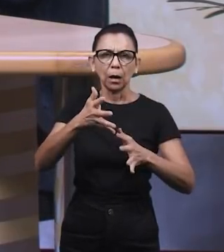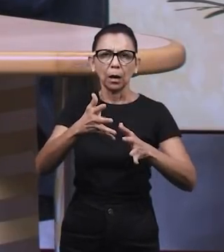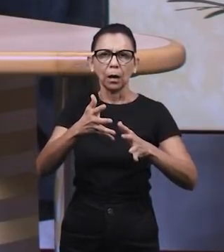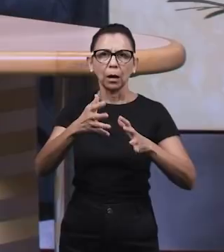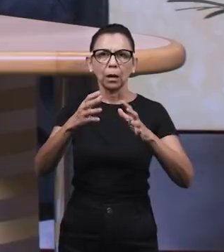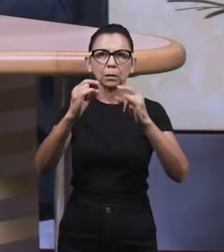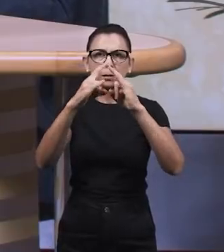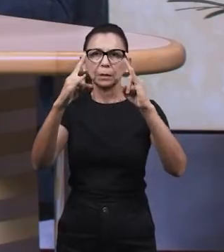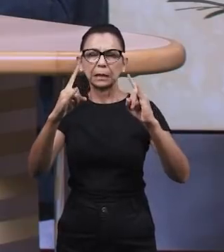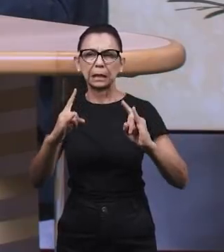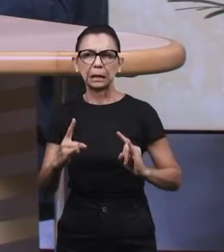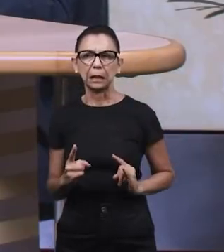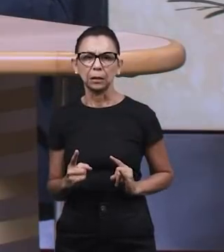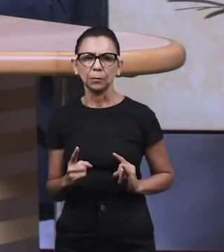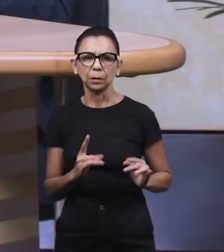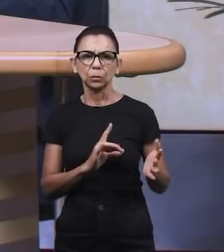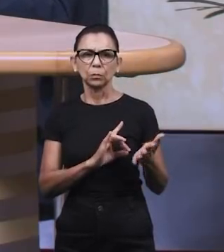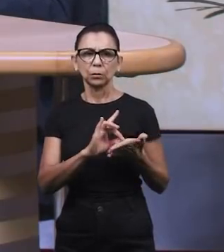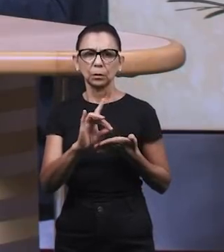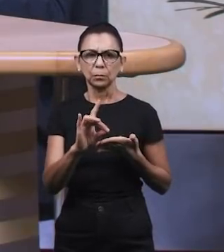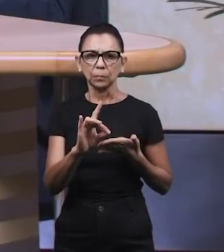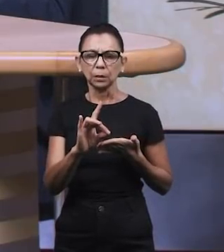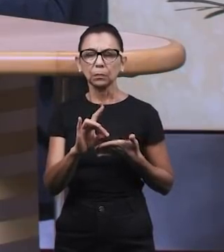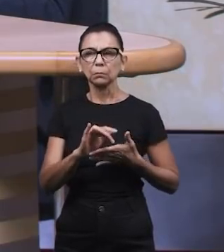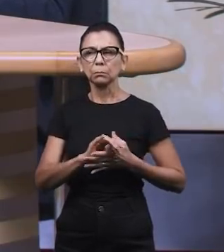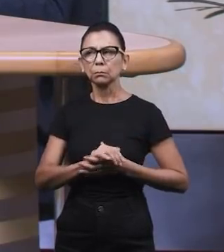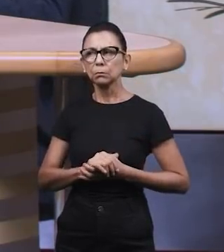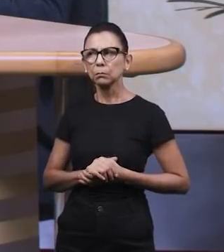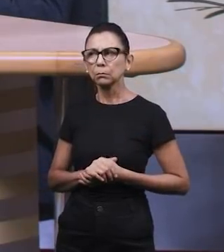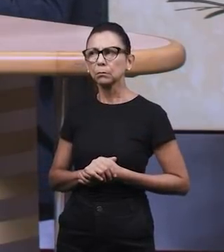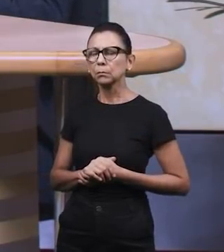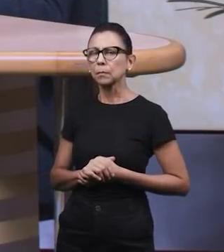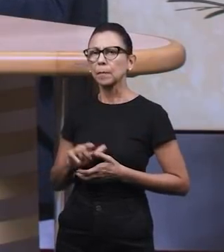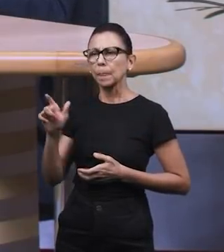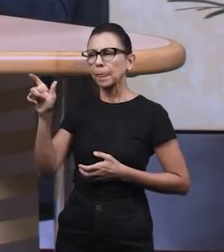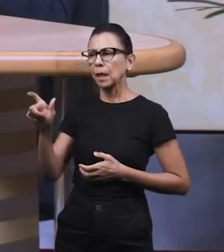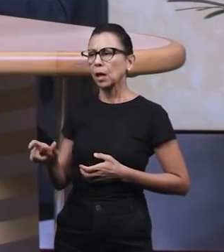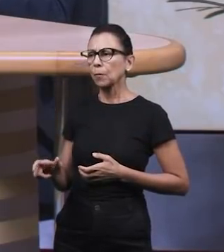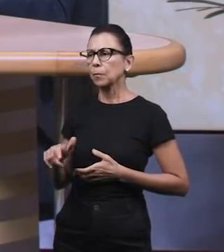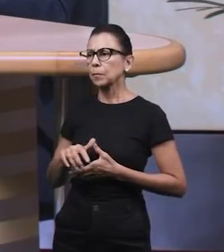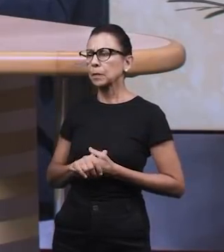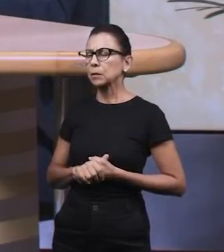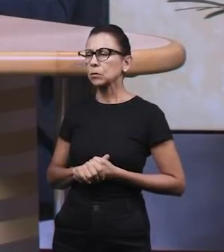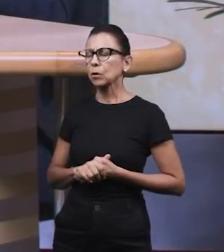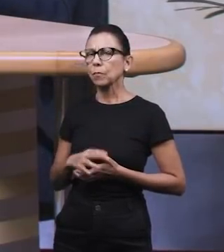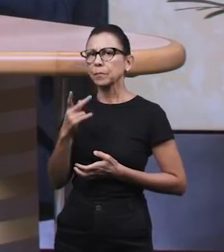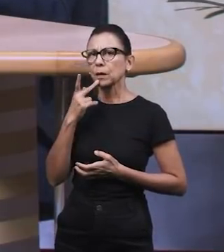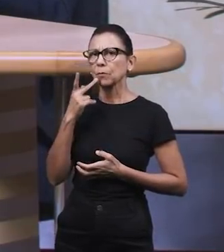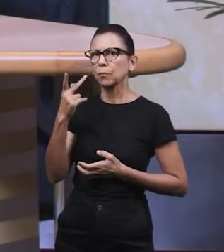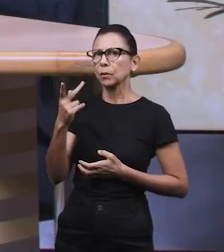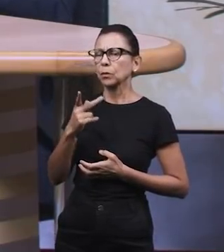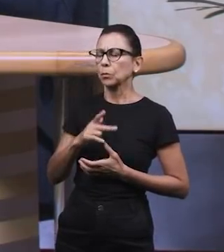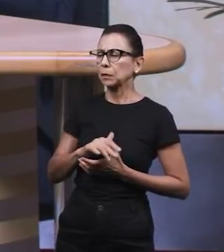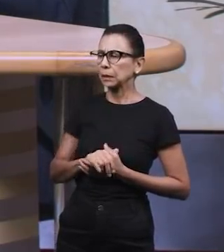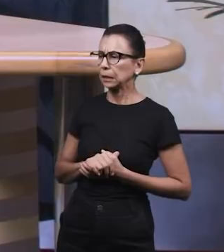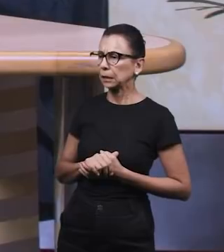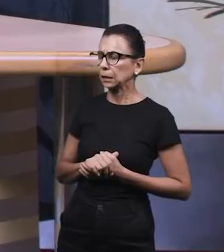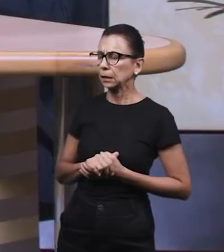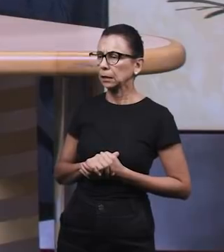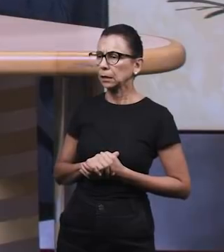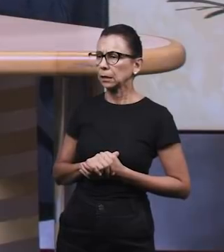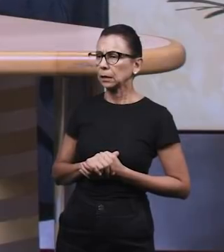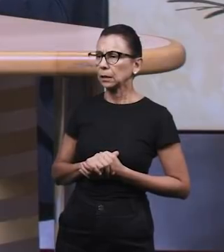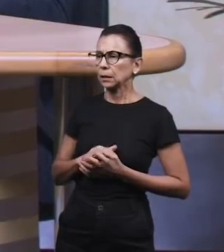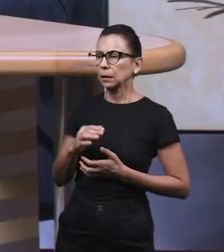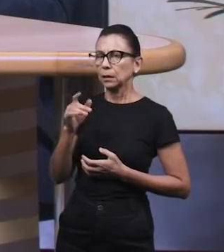discerniu imediatamente. E assim, aí a pessoa para quem o soldado contava virou e falou assim, isso não é outra coisa senão a espada de